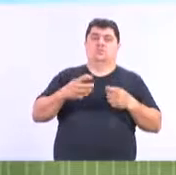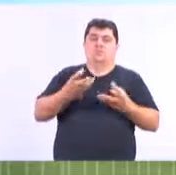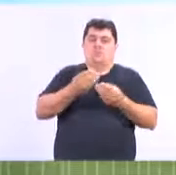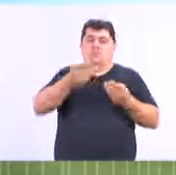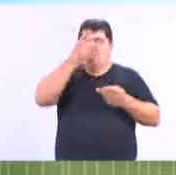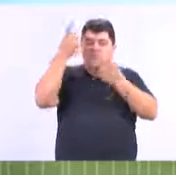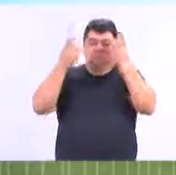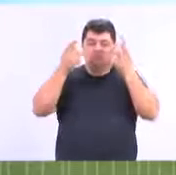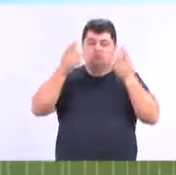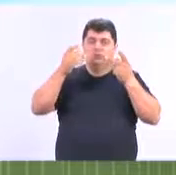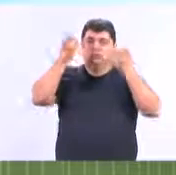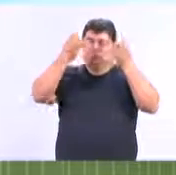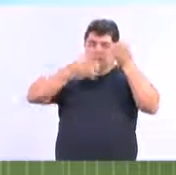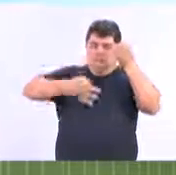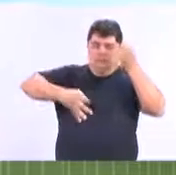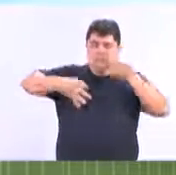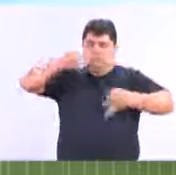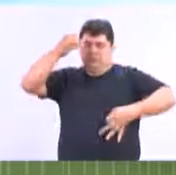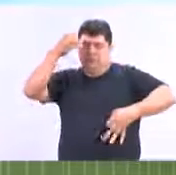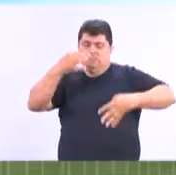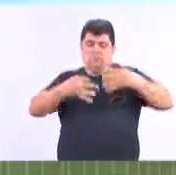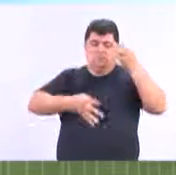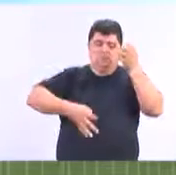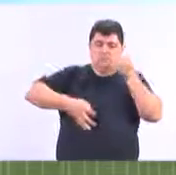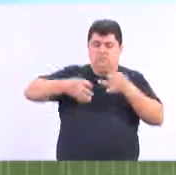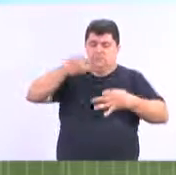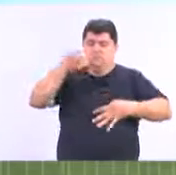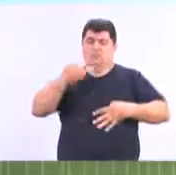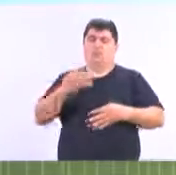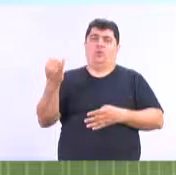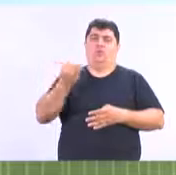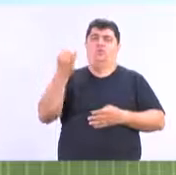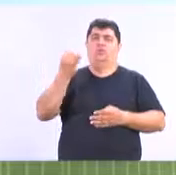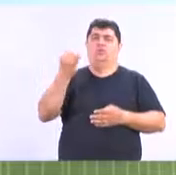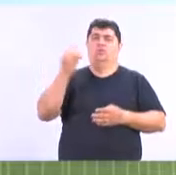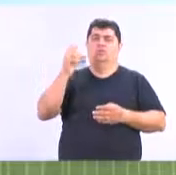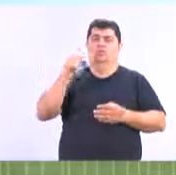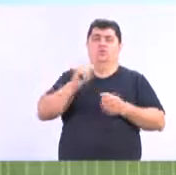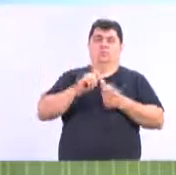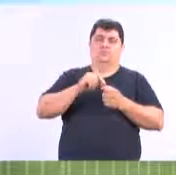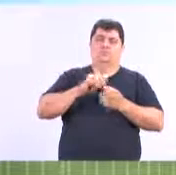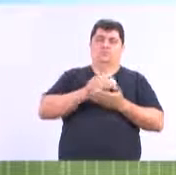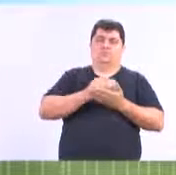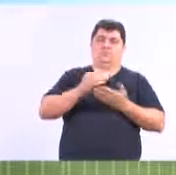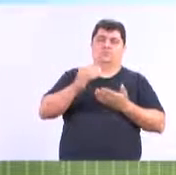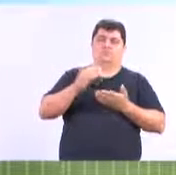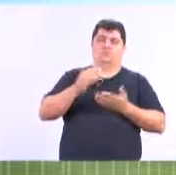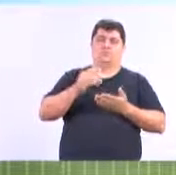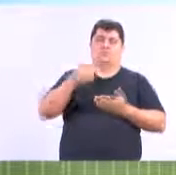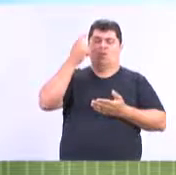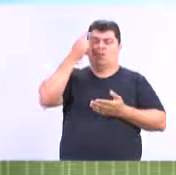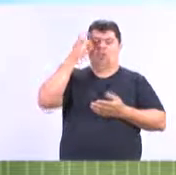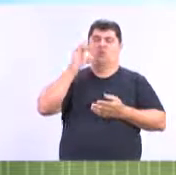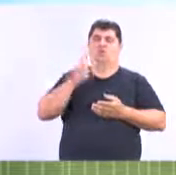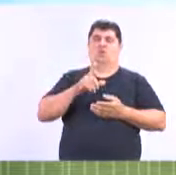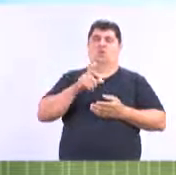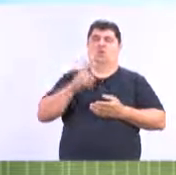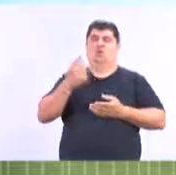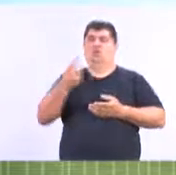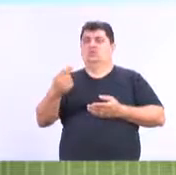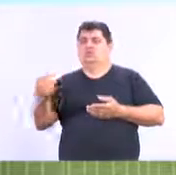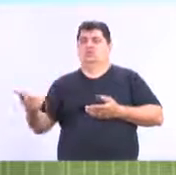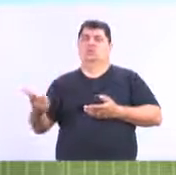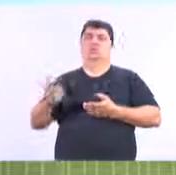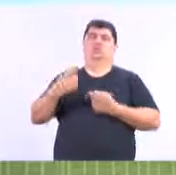para explicar ela. Para explicar o lucro, ela precisa da demonstração de resultado do exercício. E é isso que a gente vai fazer. Então não pense só em liquidez, não pense